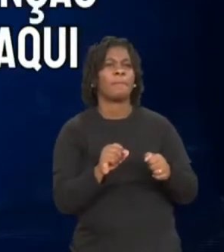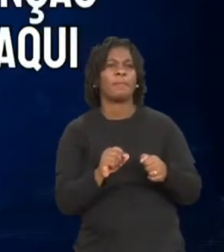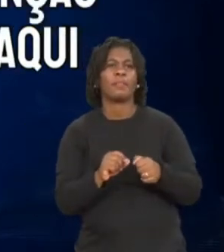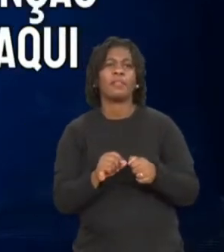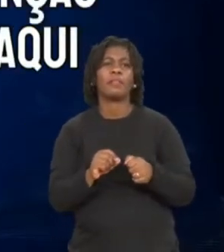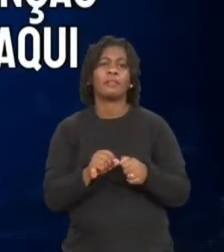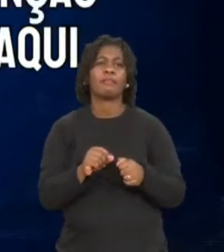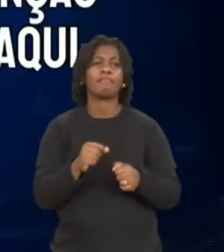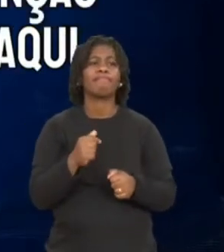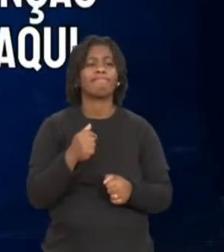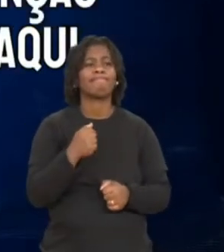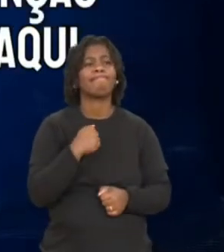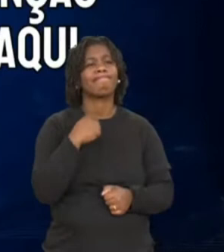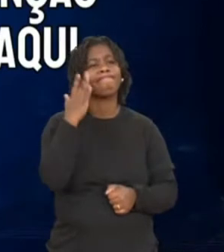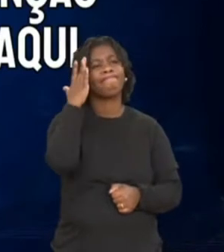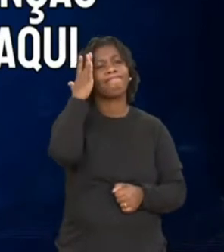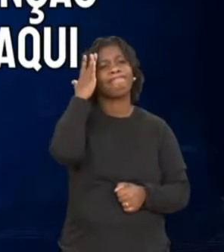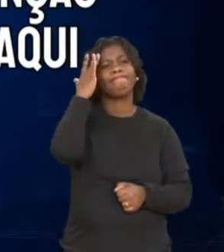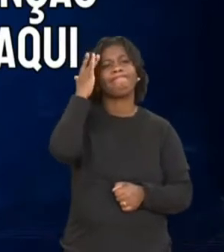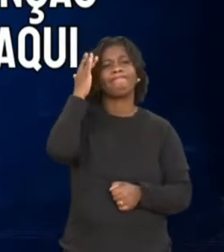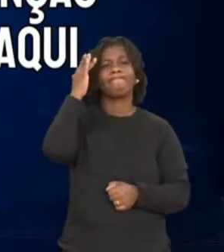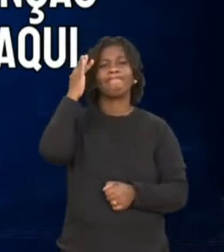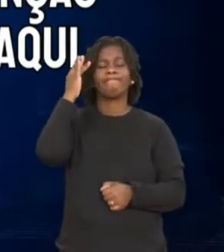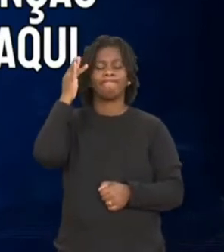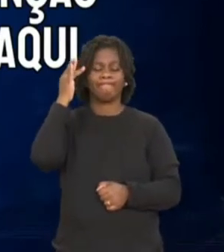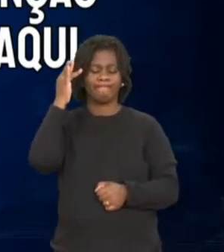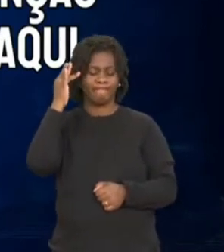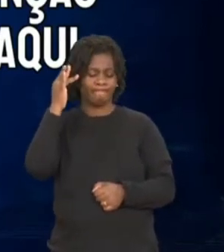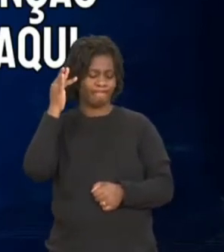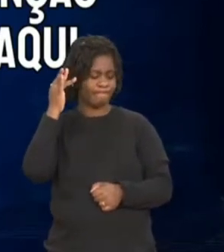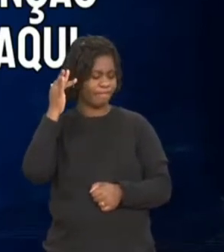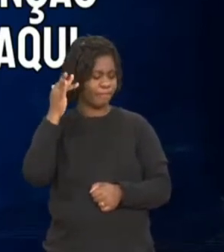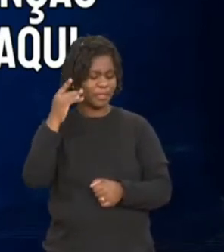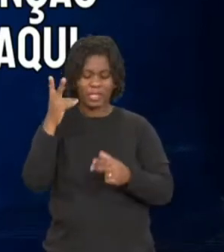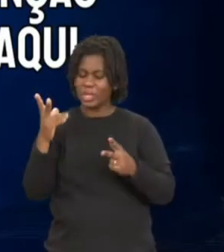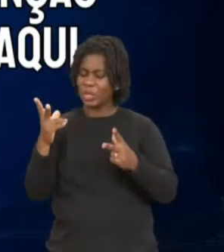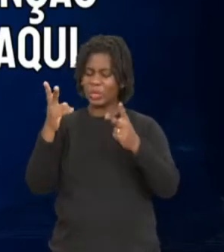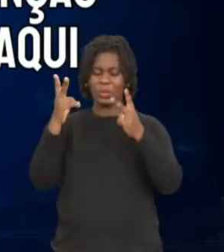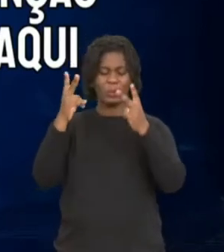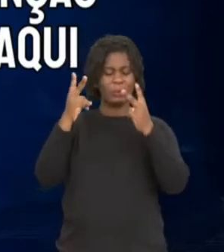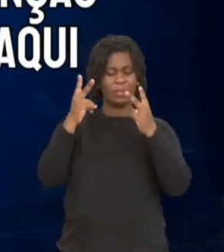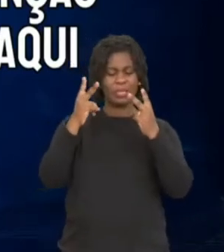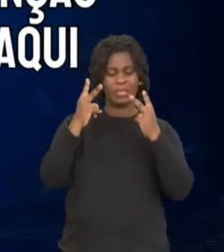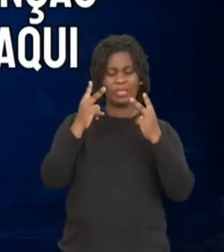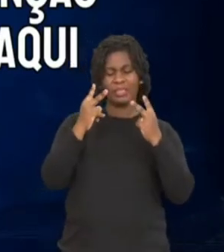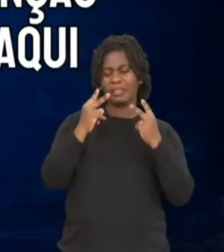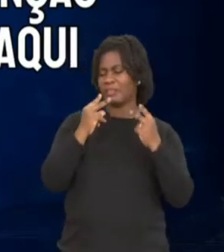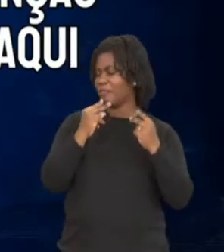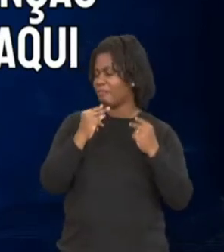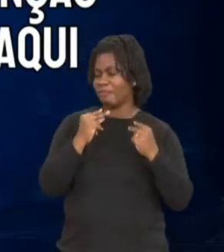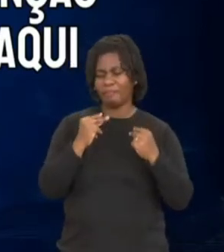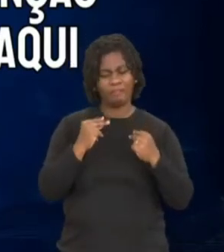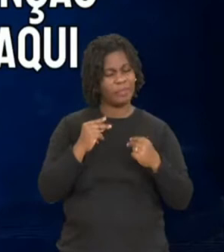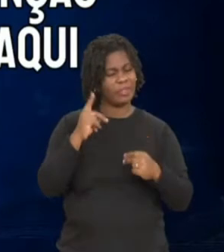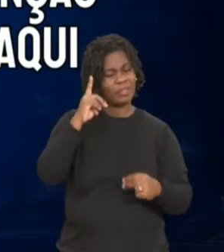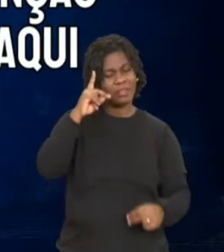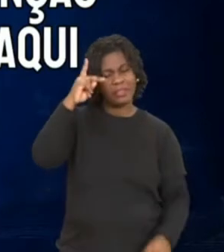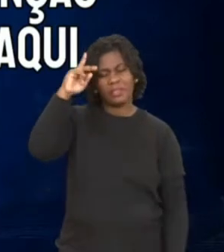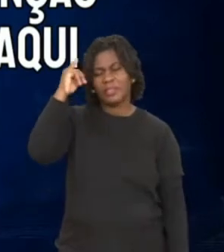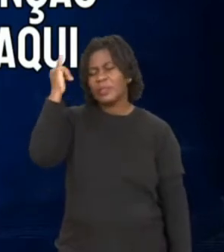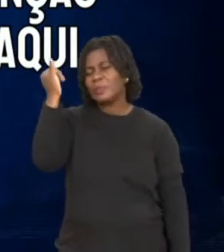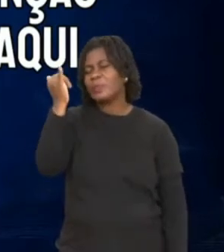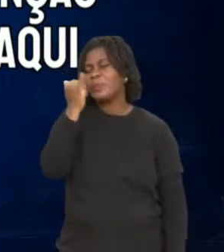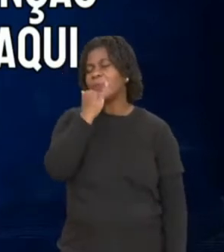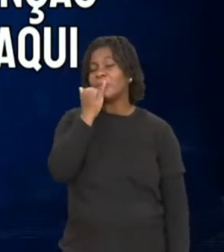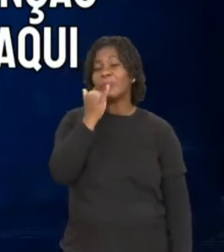Eu sei. No fundo nem mereço o seu perdão. No fundo nem mereço o teu